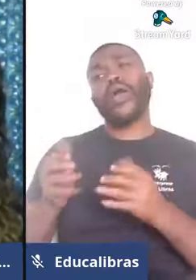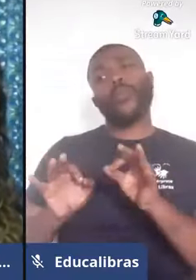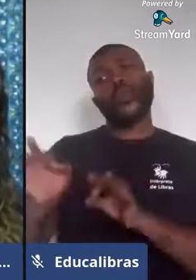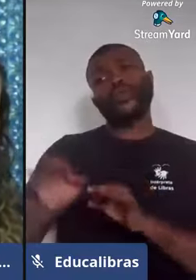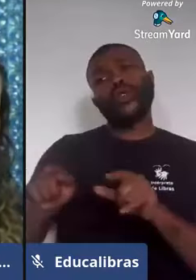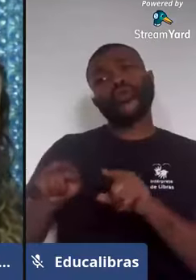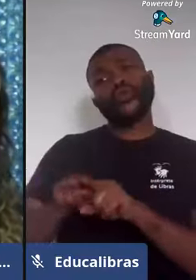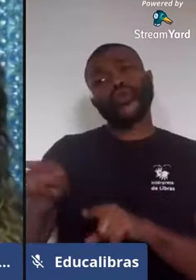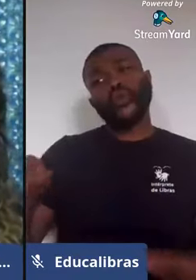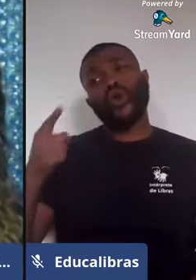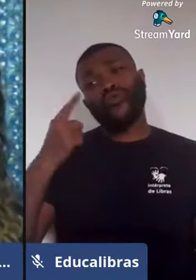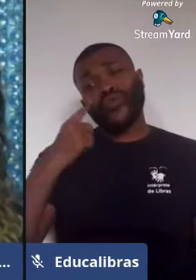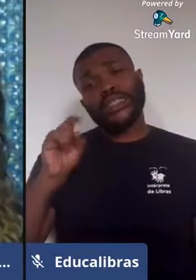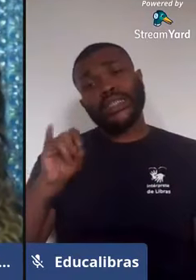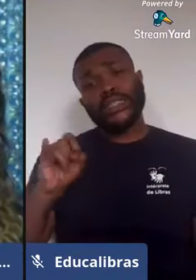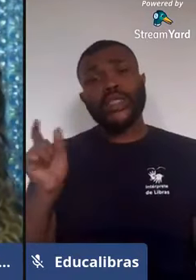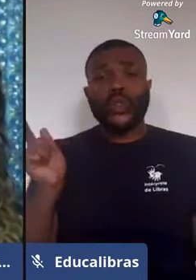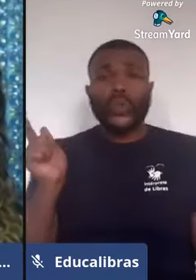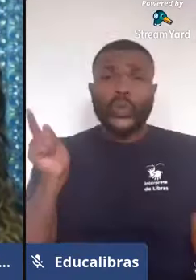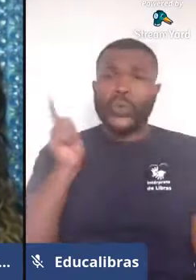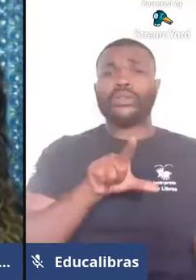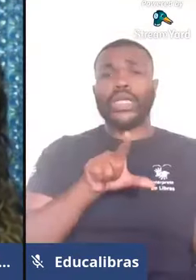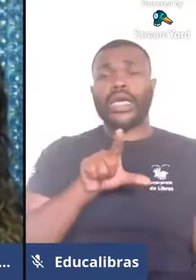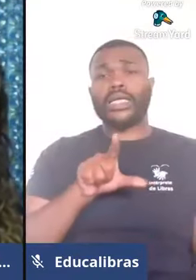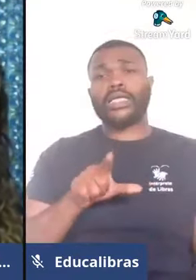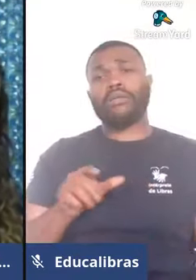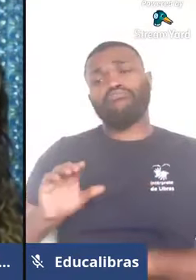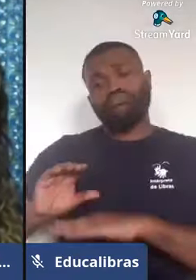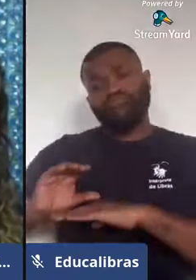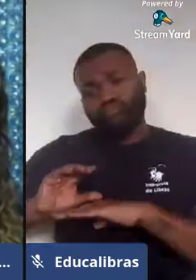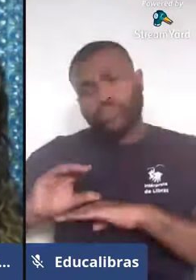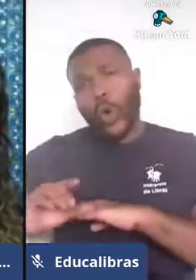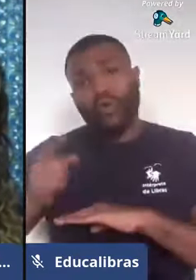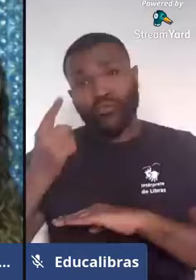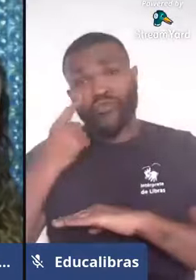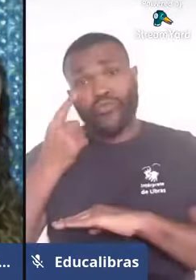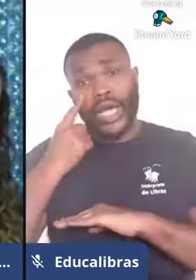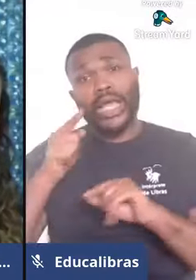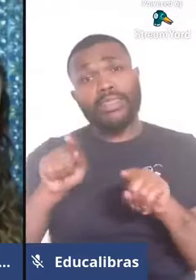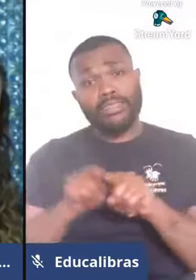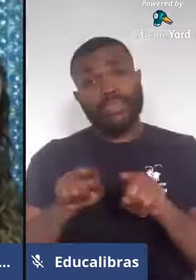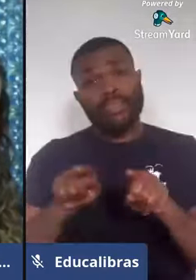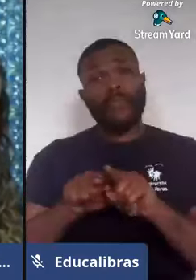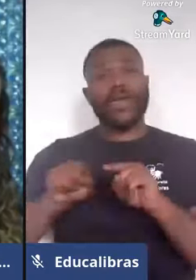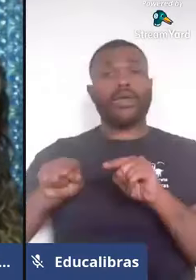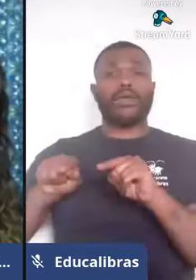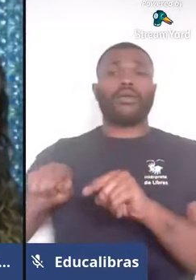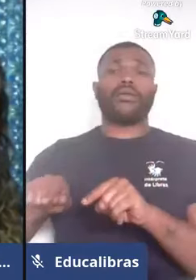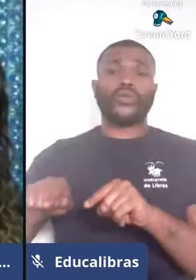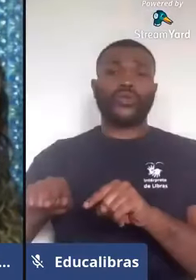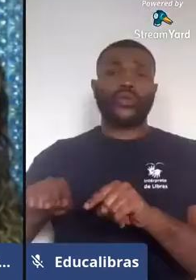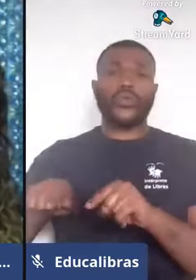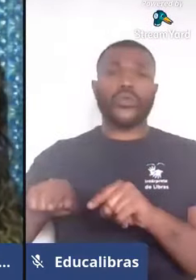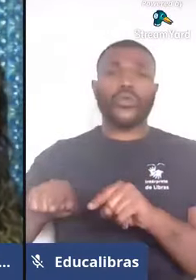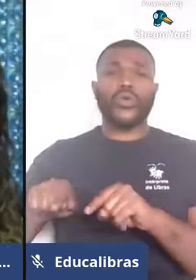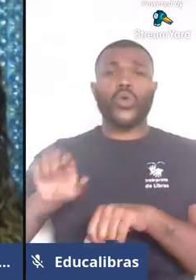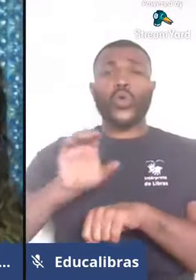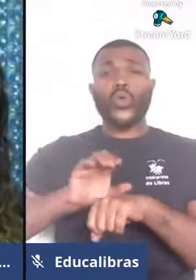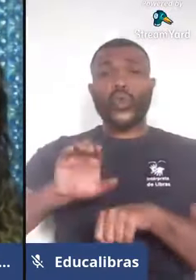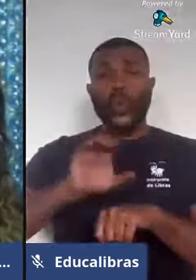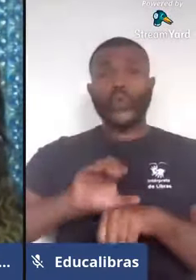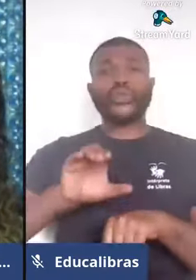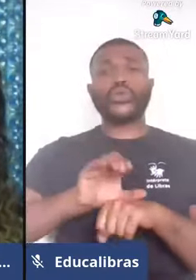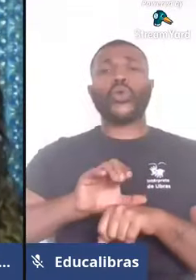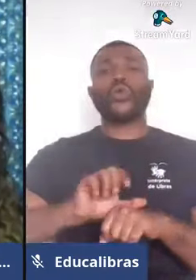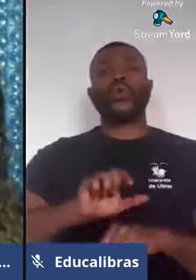gente viabiliza, financeiramente, inclusive, essa questão do curso da LBI. Se a